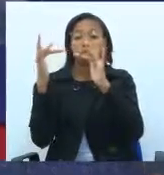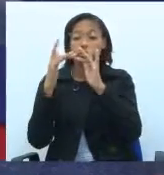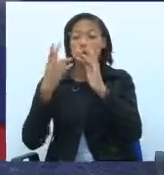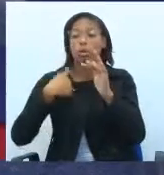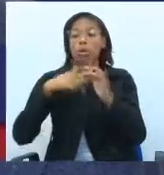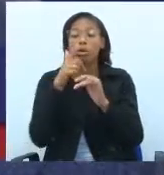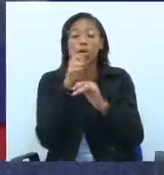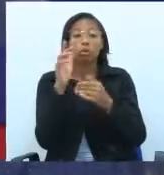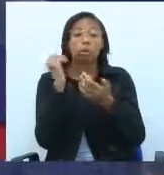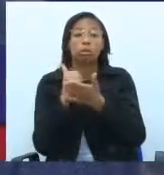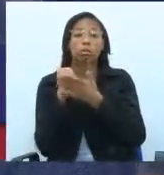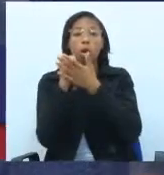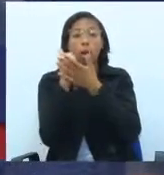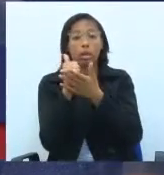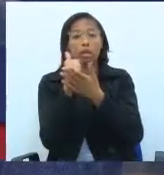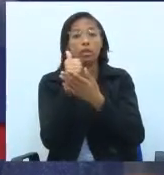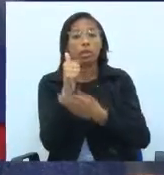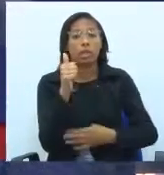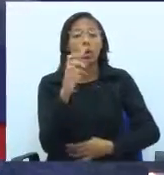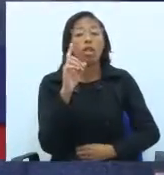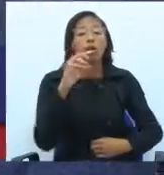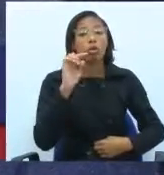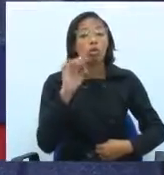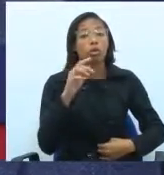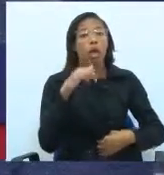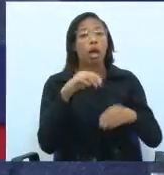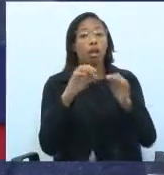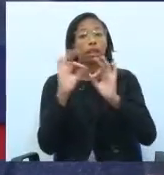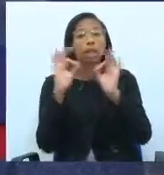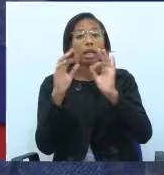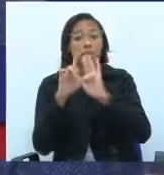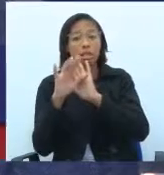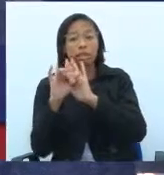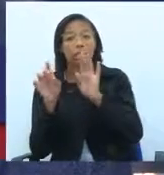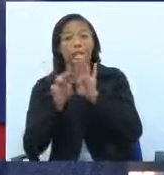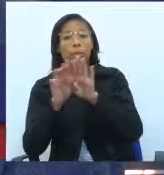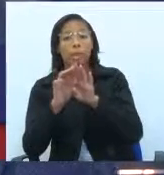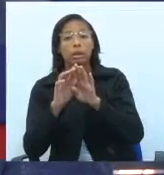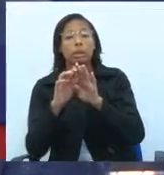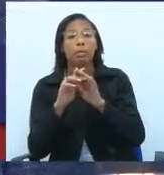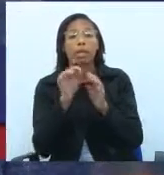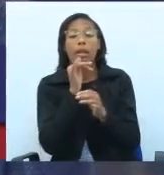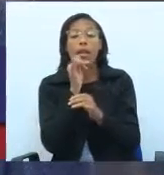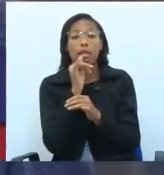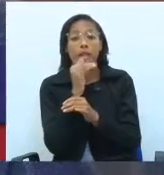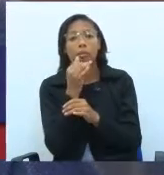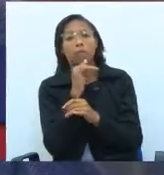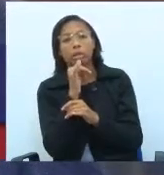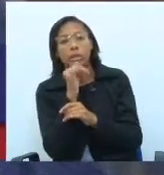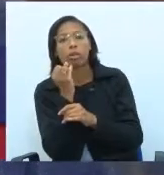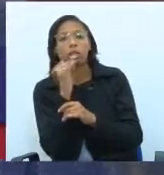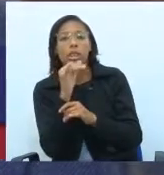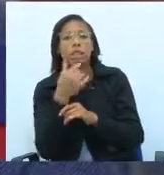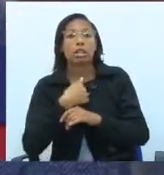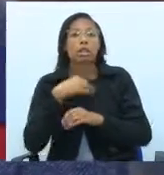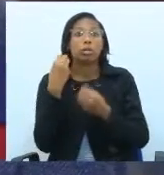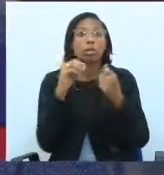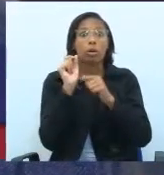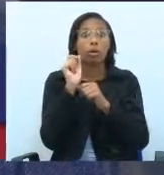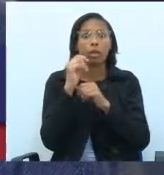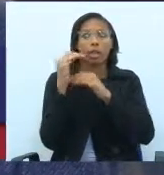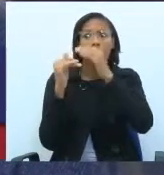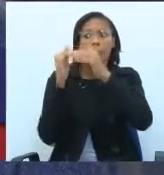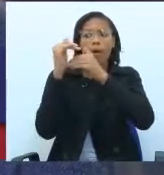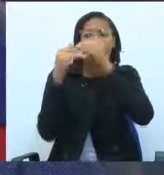possa avançar tanto nessas medidas de receita como nesses cortes da própria pele. Ou seja, a gente vai ter que ter daqui